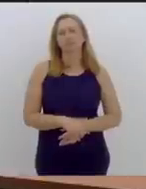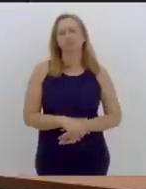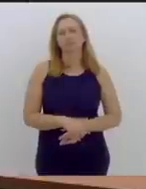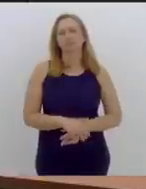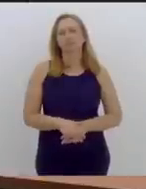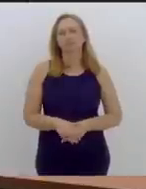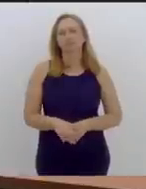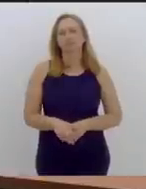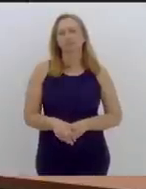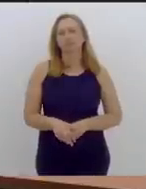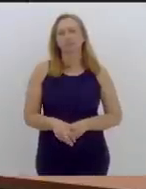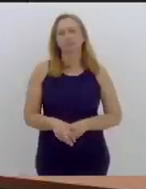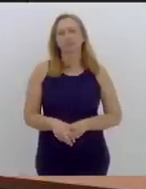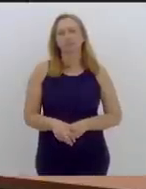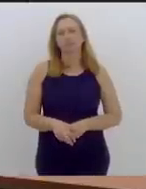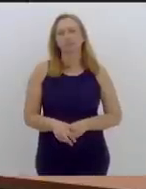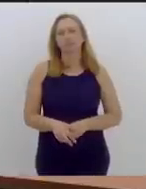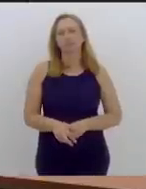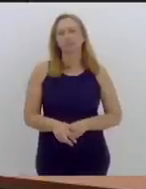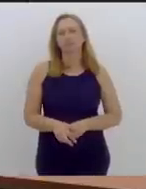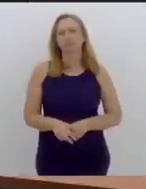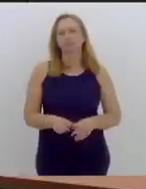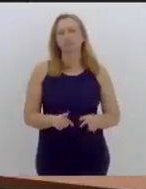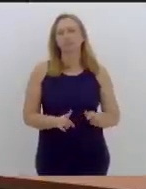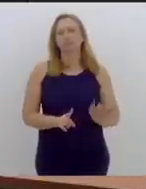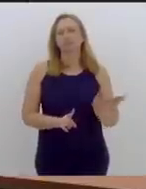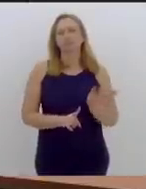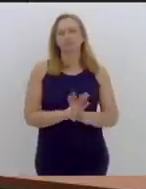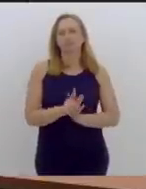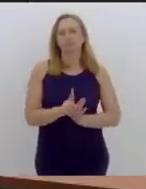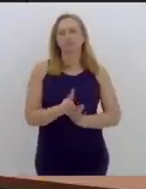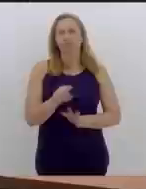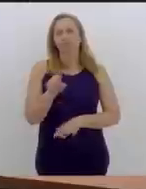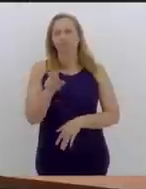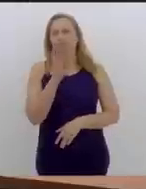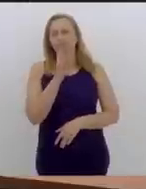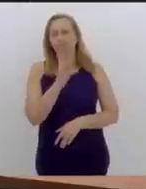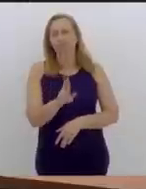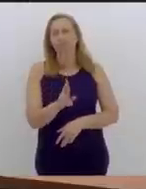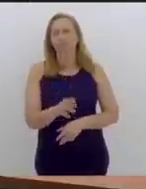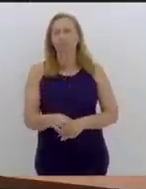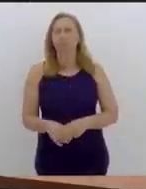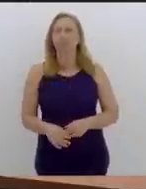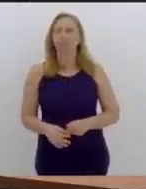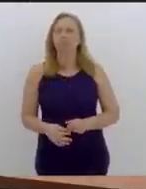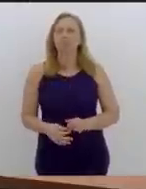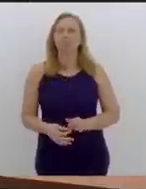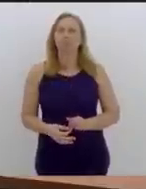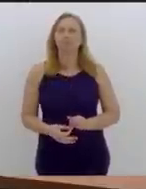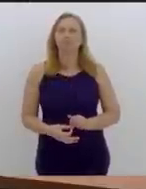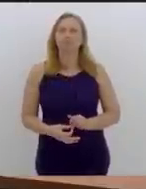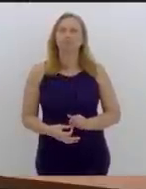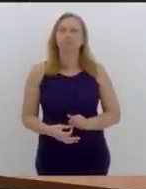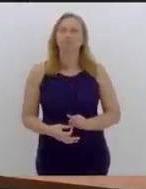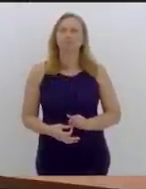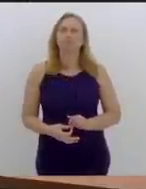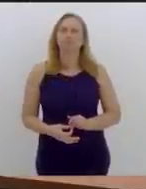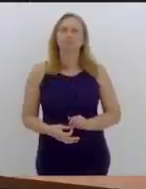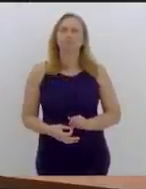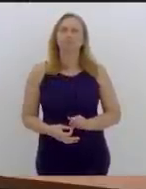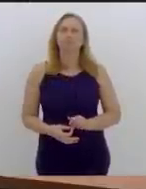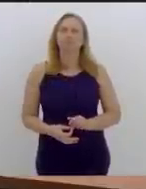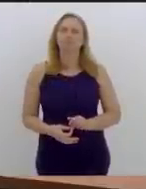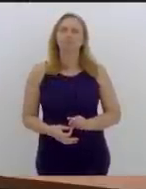Faz a pergunta e ele responde Pode ser então Bora Portugal Então é só para